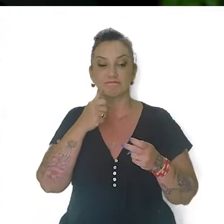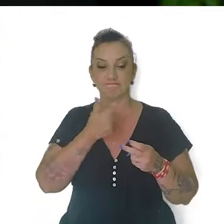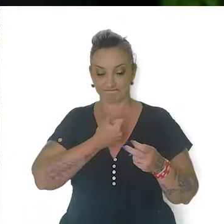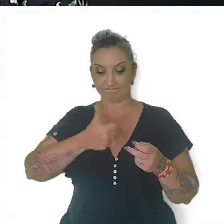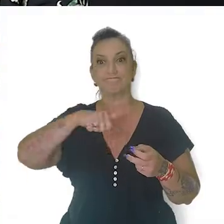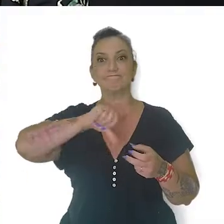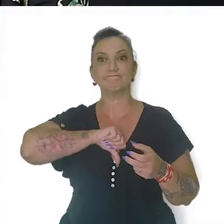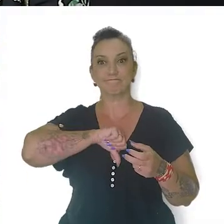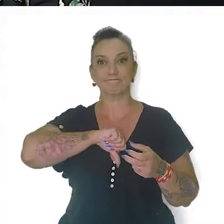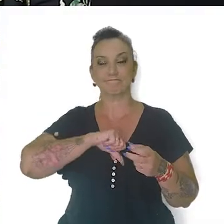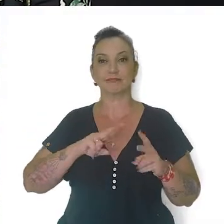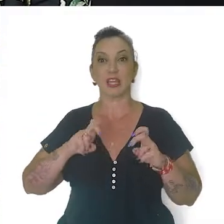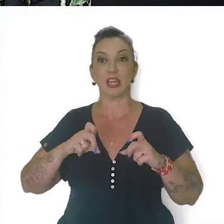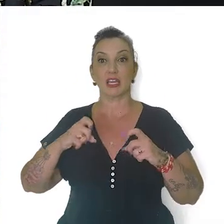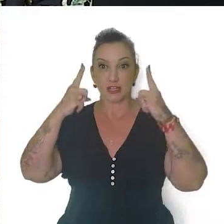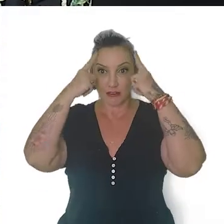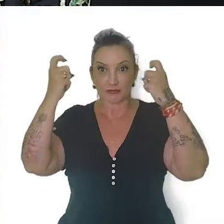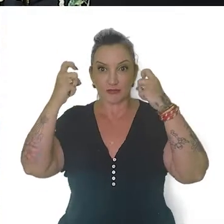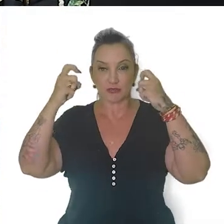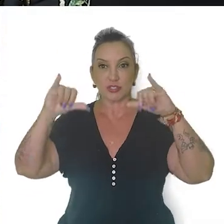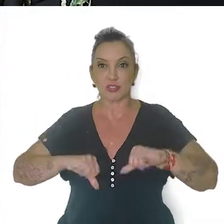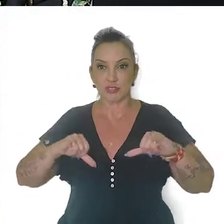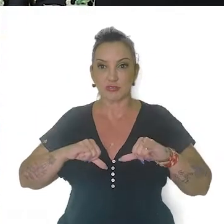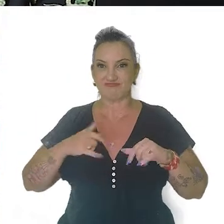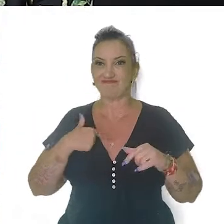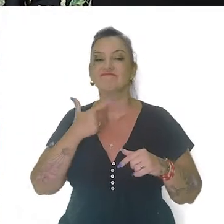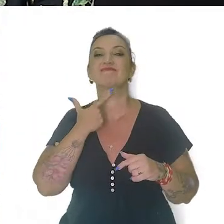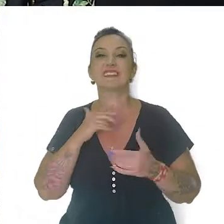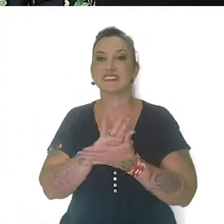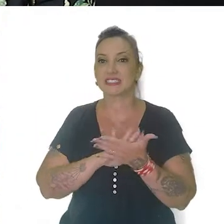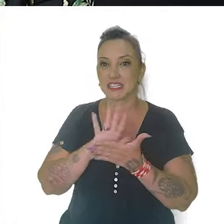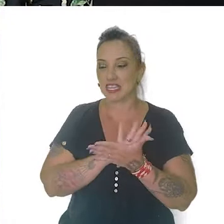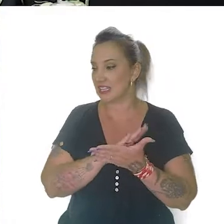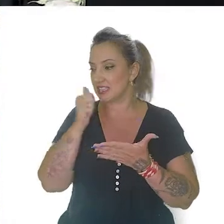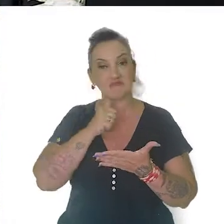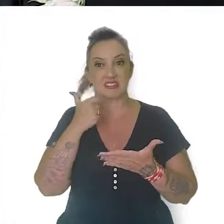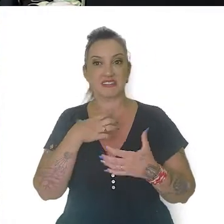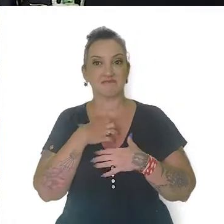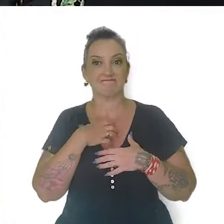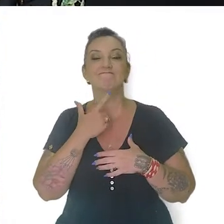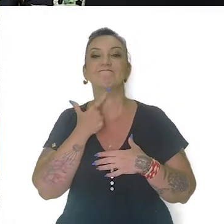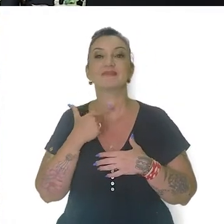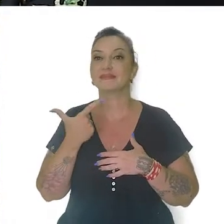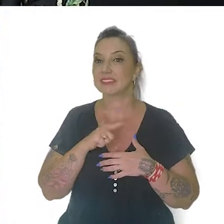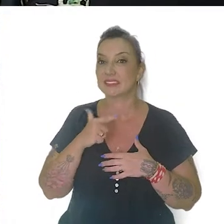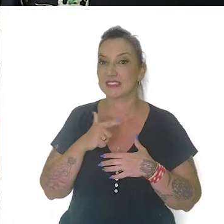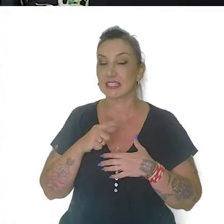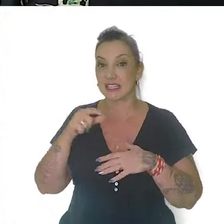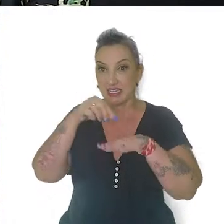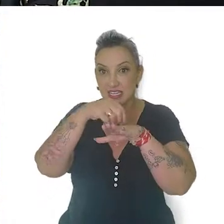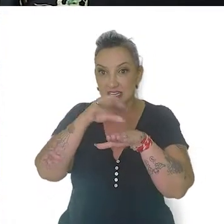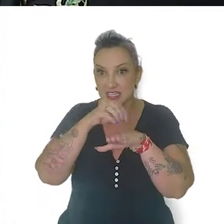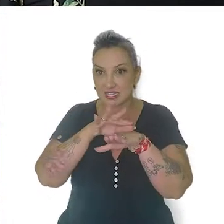tinham autoestima, né? A partir do momento que você sofre violência, você não quer mais, você não sente mais vontade de nada, as meninas não sentiam mais vontade de nada. Então eu levei